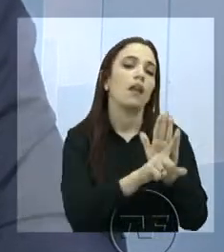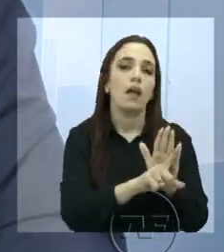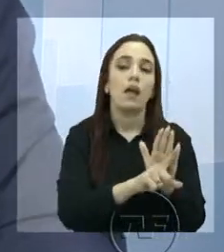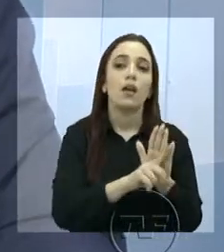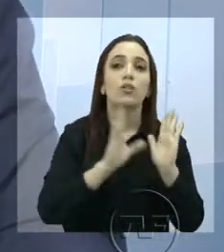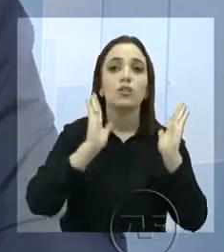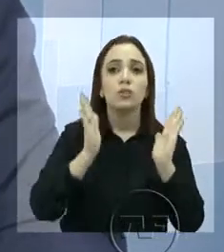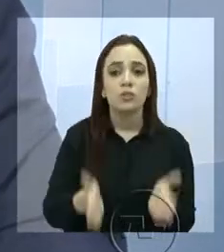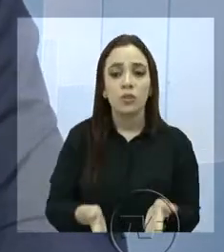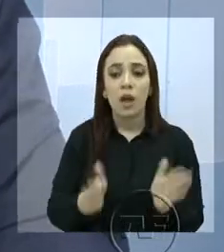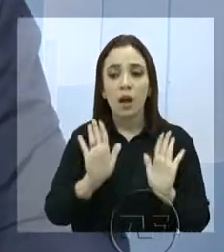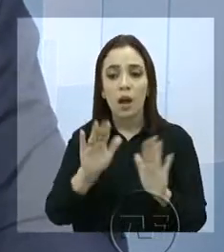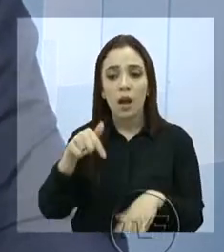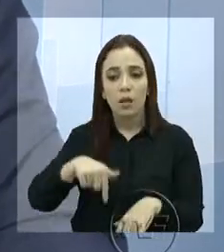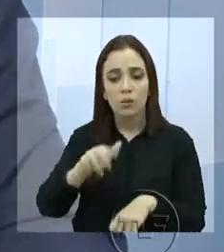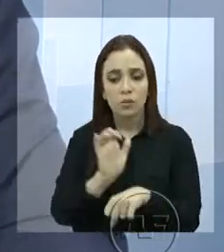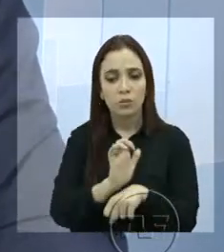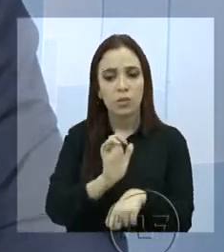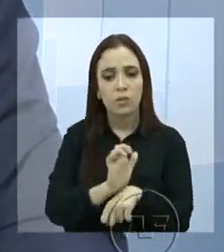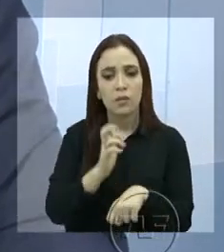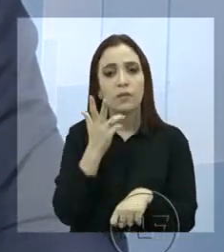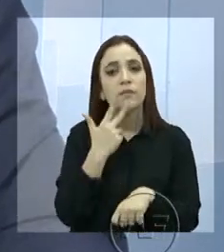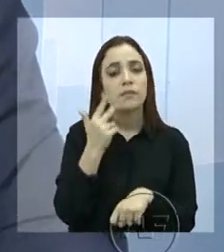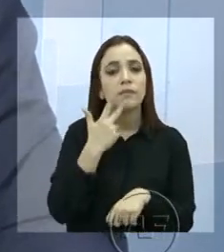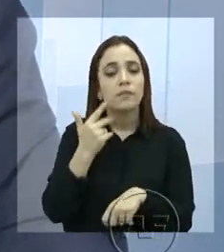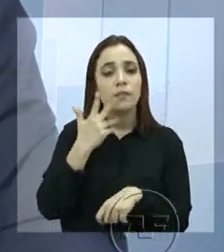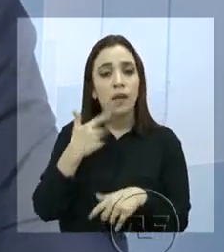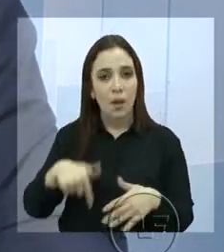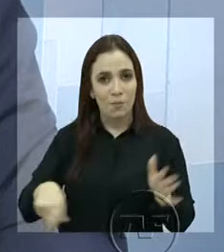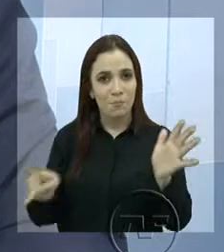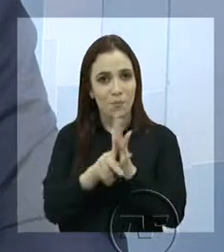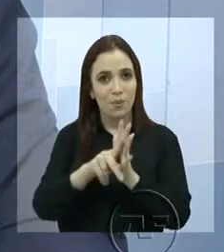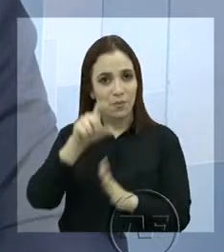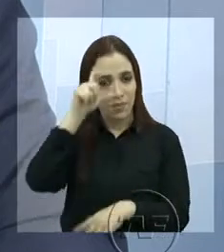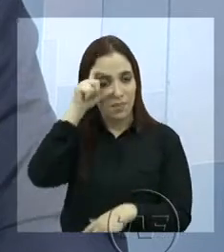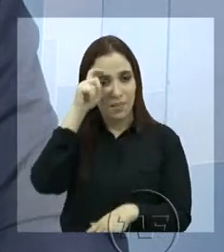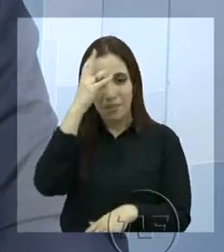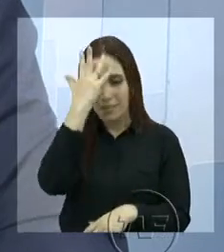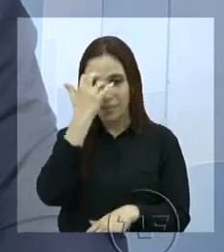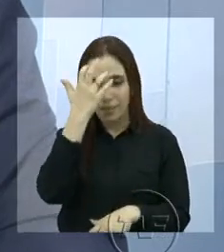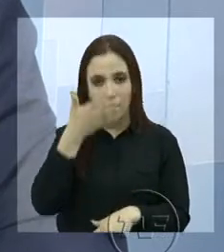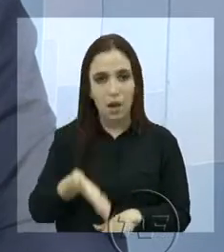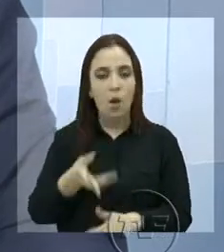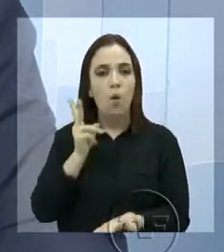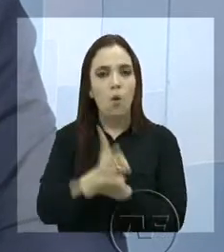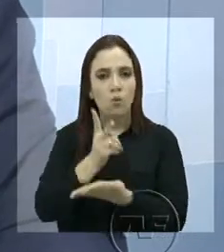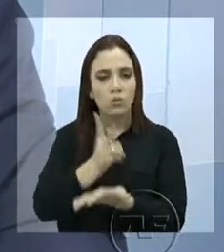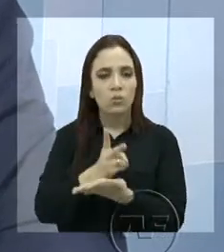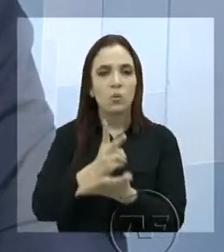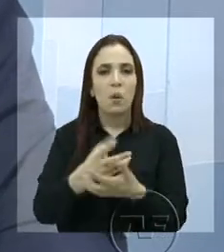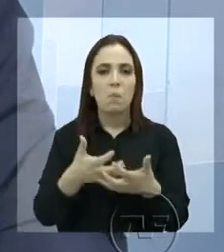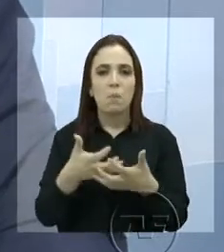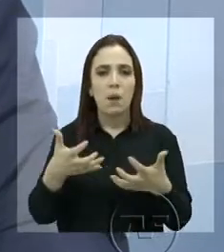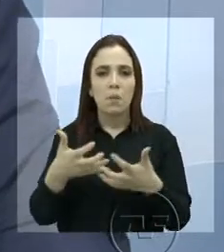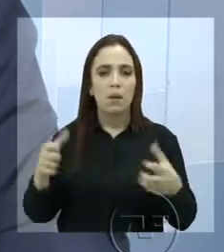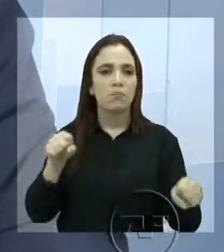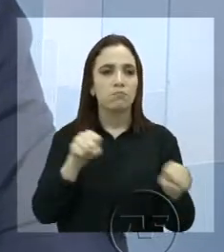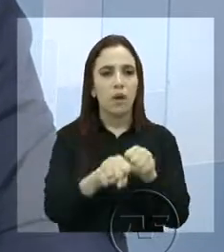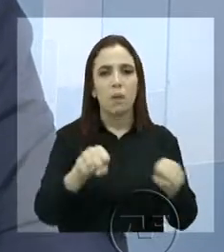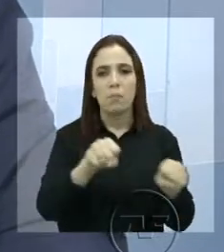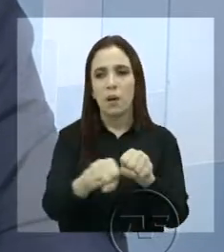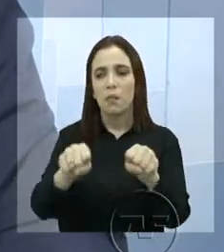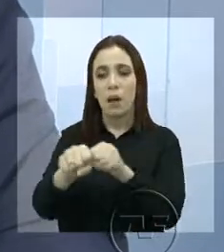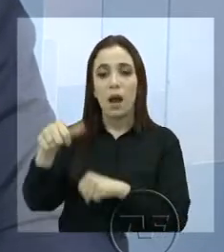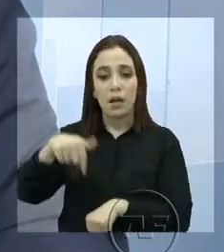Paulo, no estado onde ela nasceu praticamente, o estado continua avançando. O Ceará é o segundo